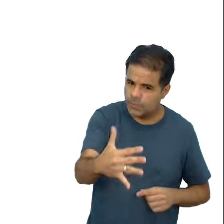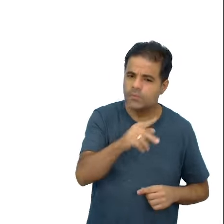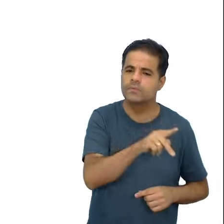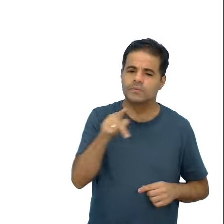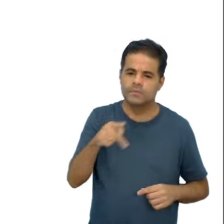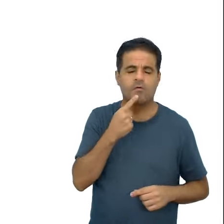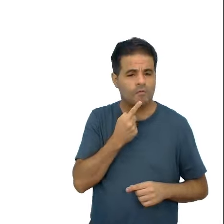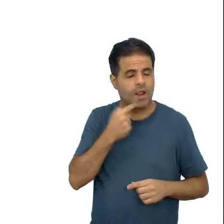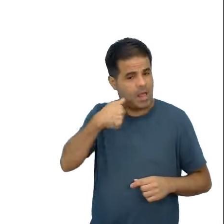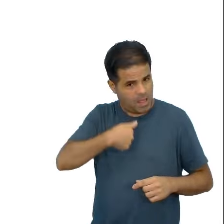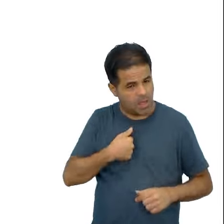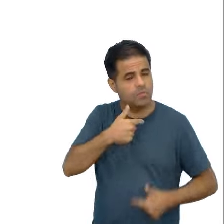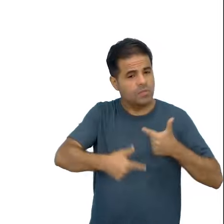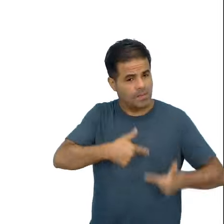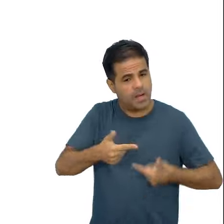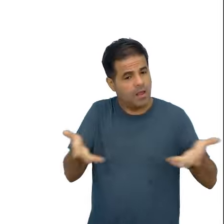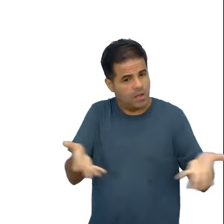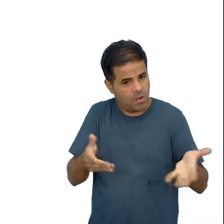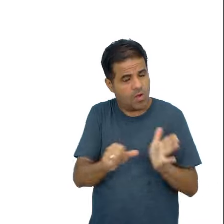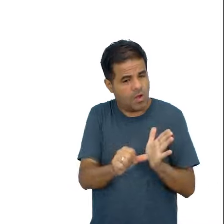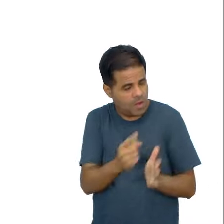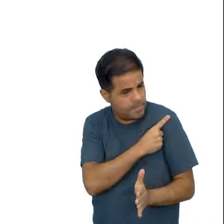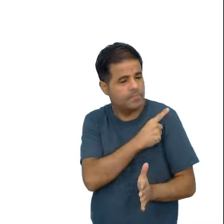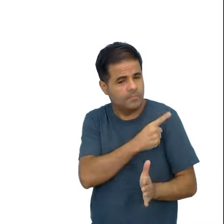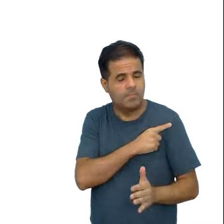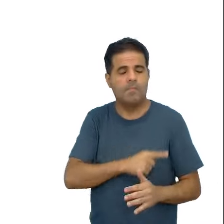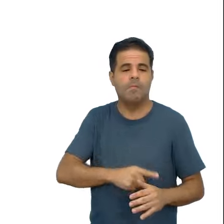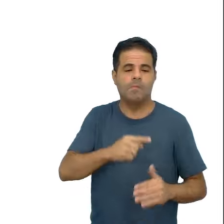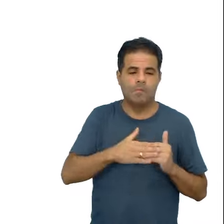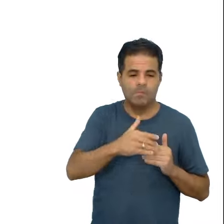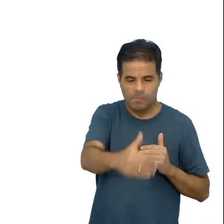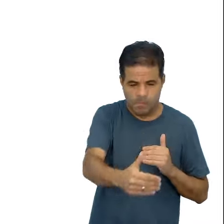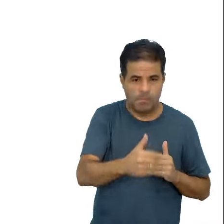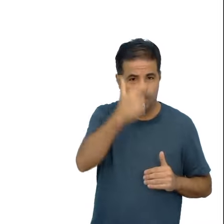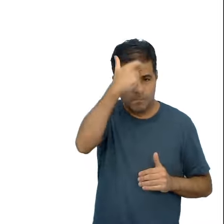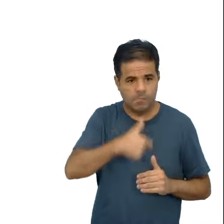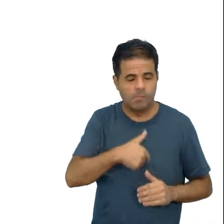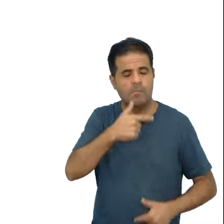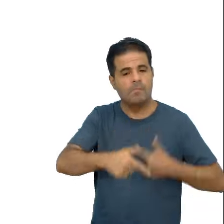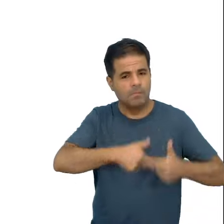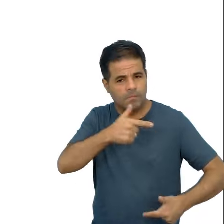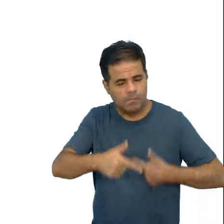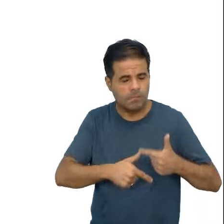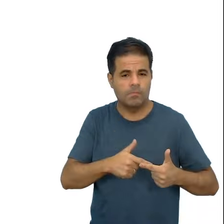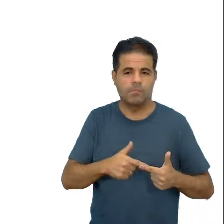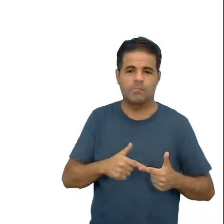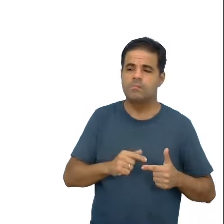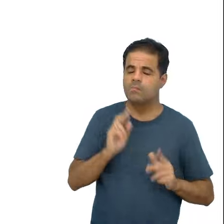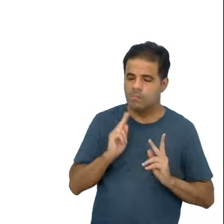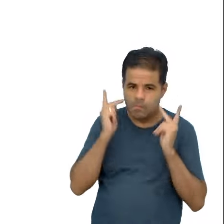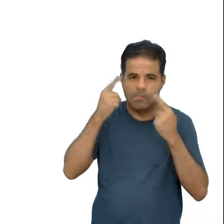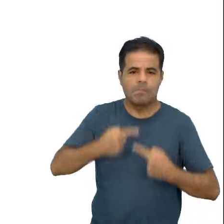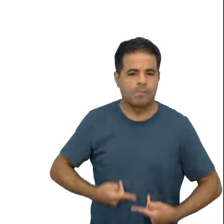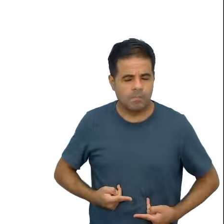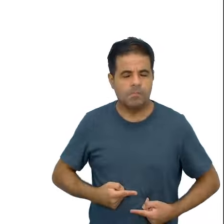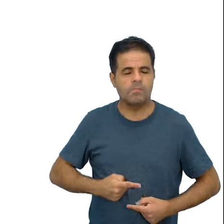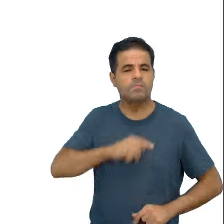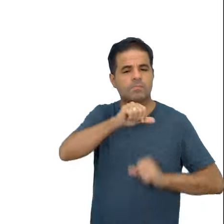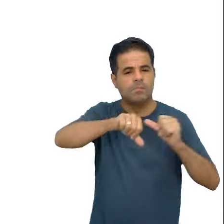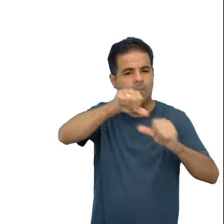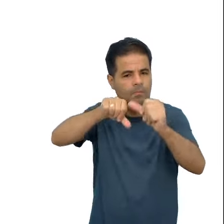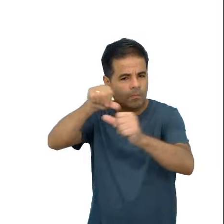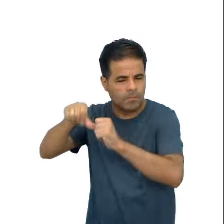falarem, eu estou trabalhando, por exemplo, agora na 1ª série do ensino médio, eu estou trabalhando com eles o reconhecimento das